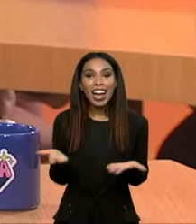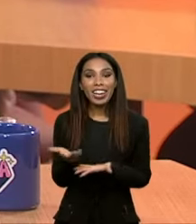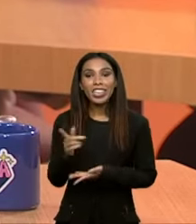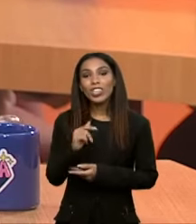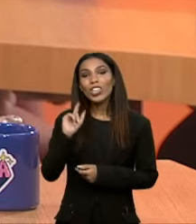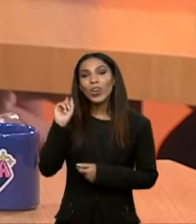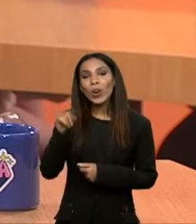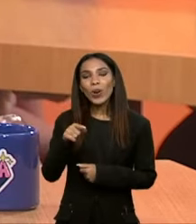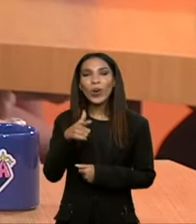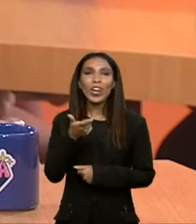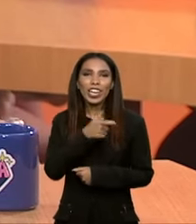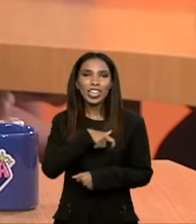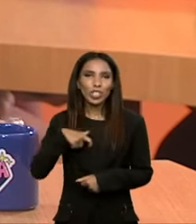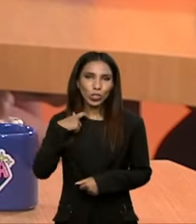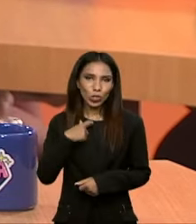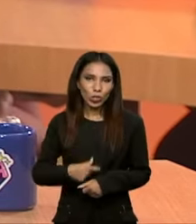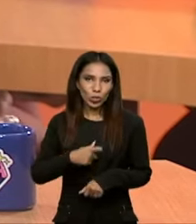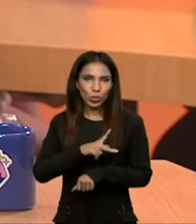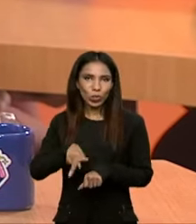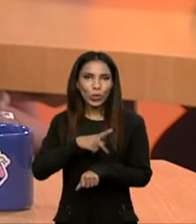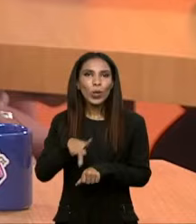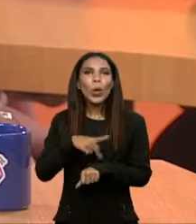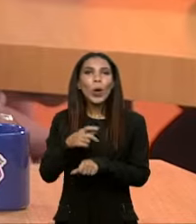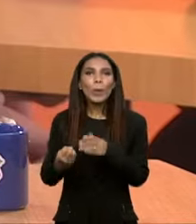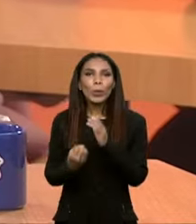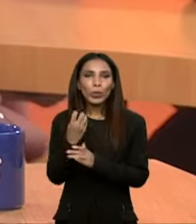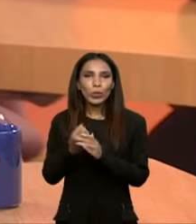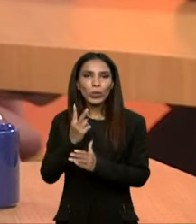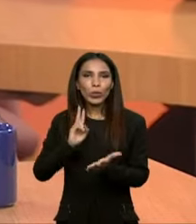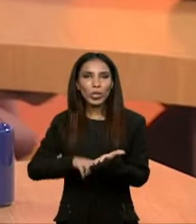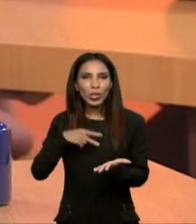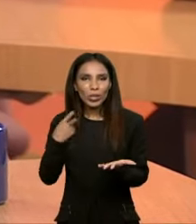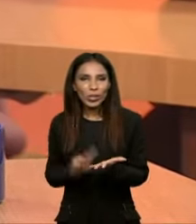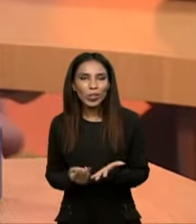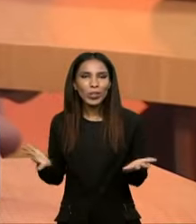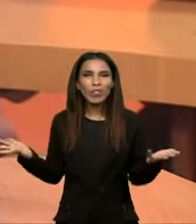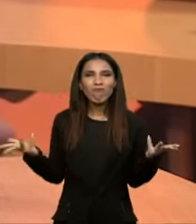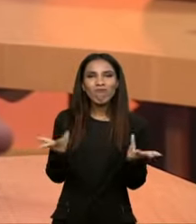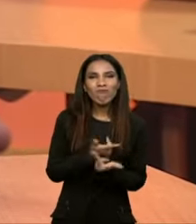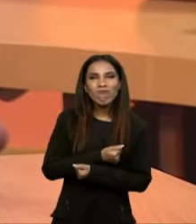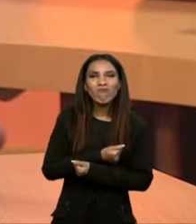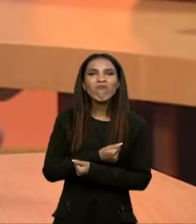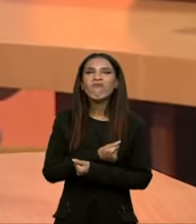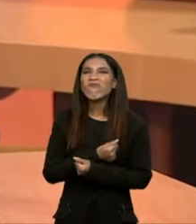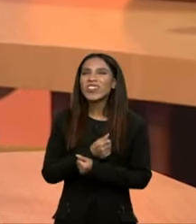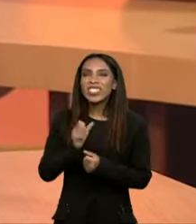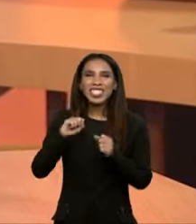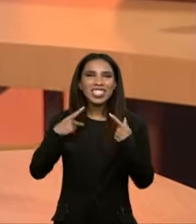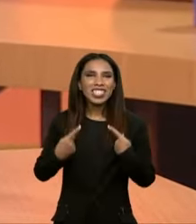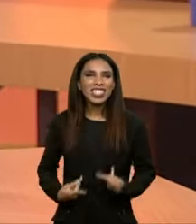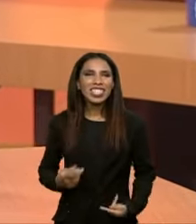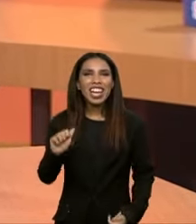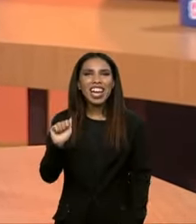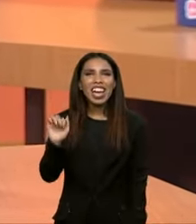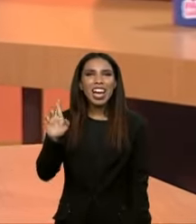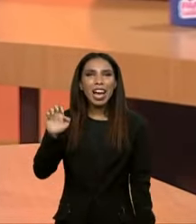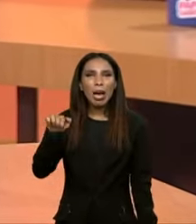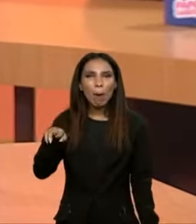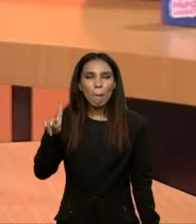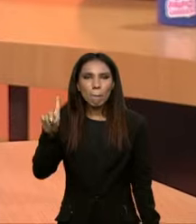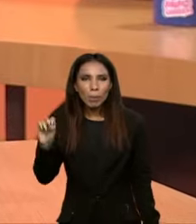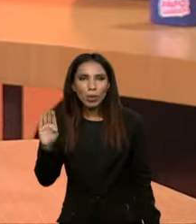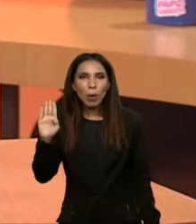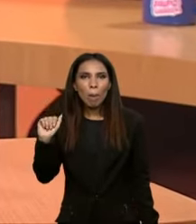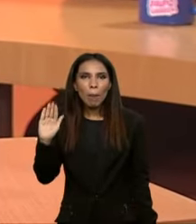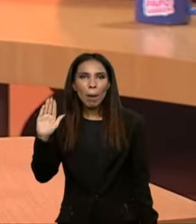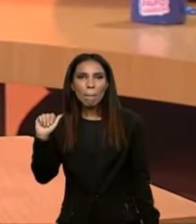Suíça com um ator, produtor, tradutor, maravilhoso, um ser humano da melhor categoria, Armando Babayoff, que está em